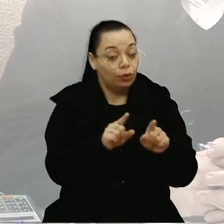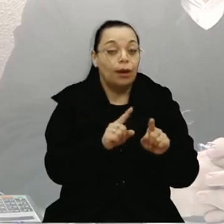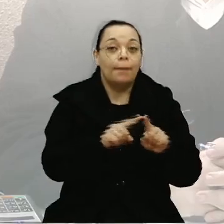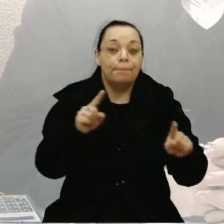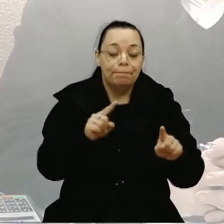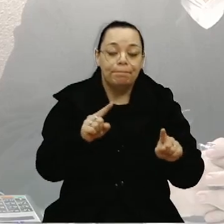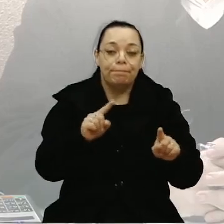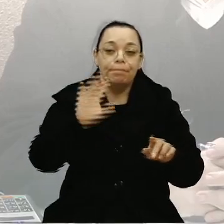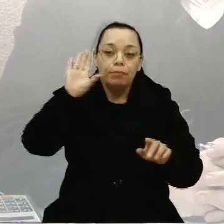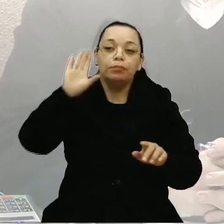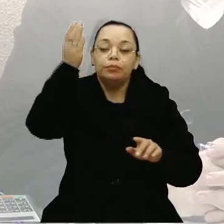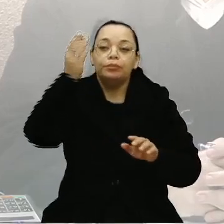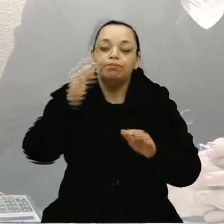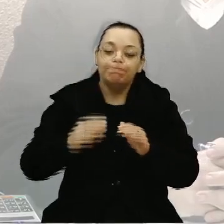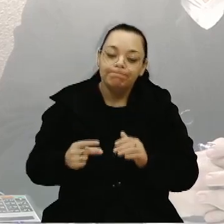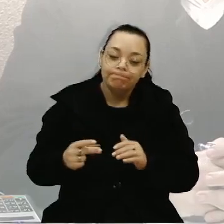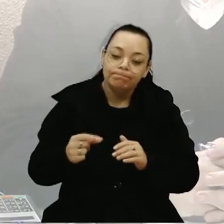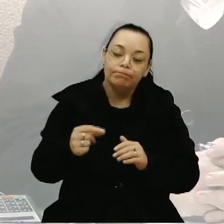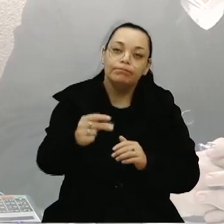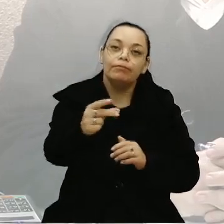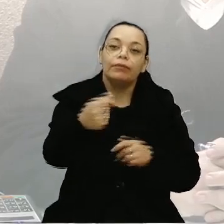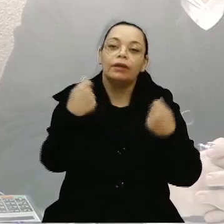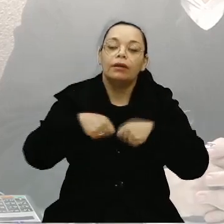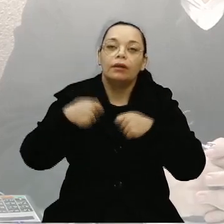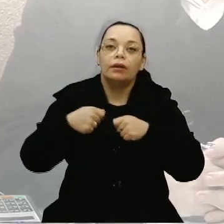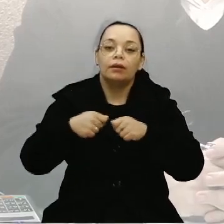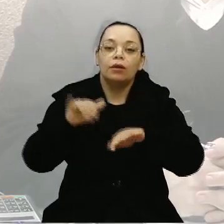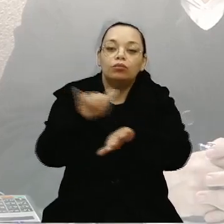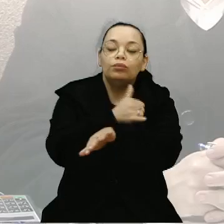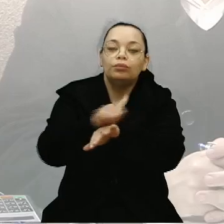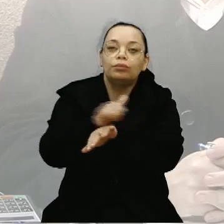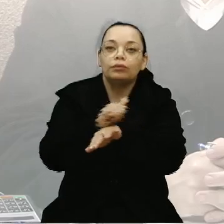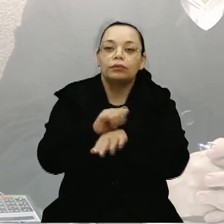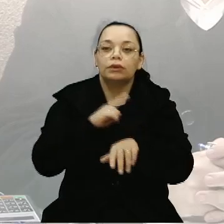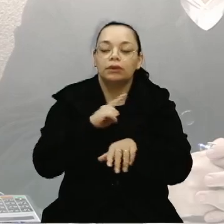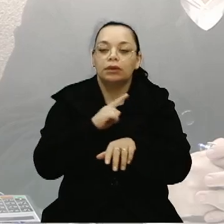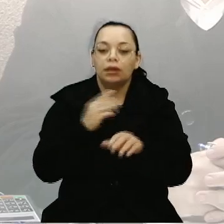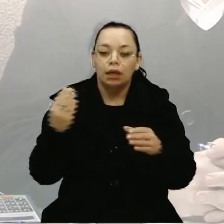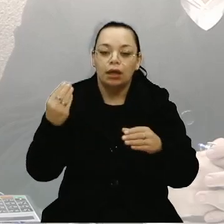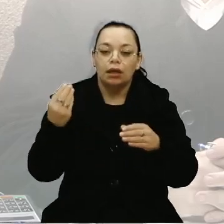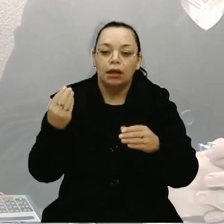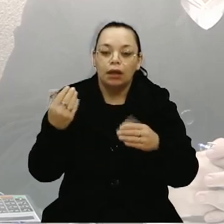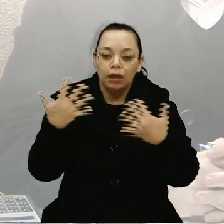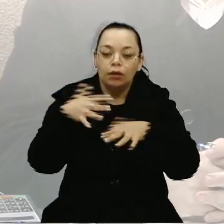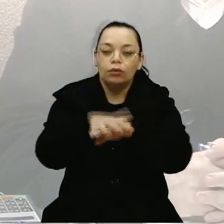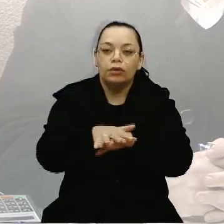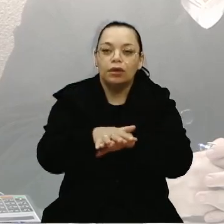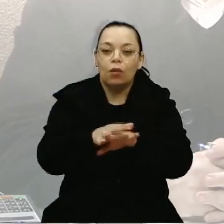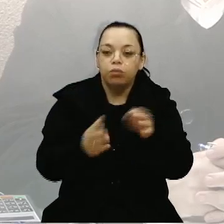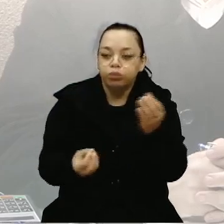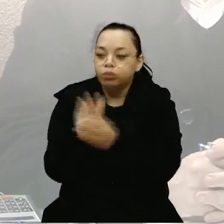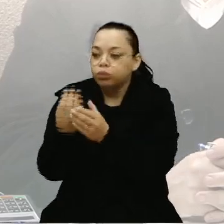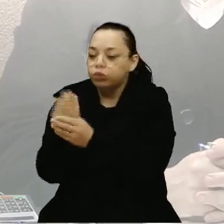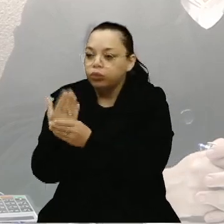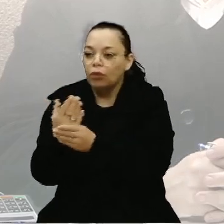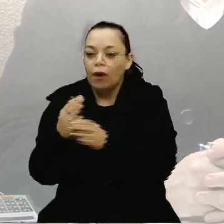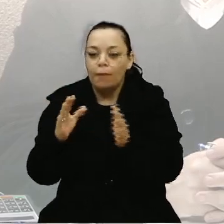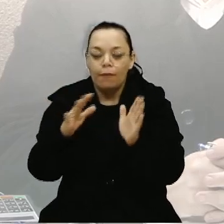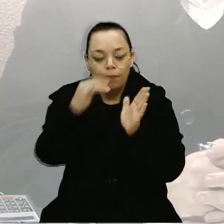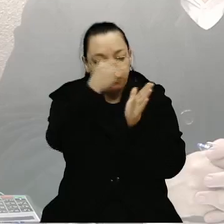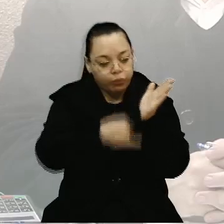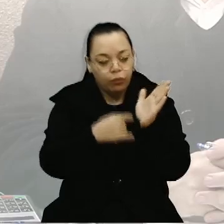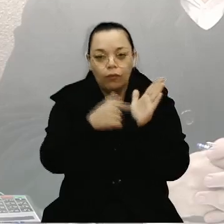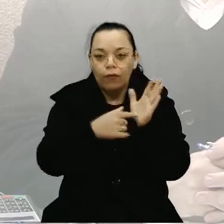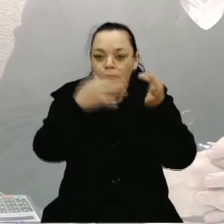uma solução duradoura, é necessário desenvolver estratégias que promovam inclusão produtiva e formalização dos